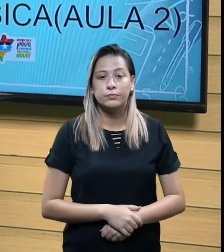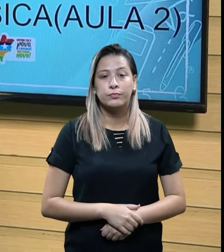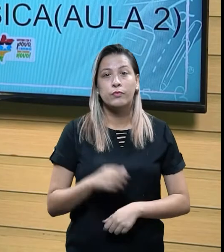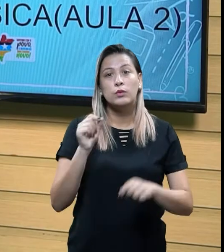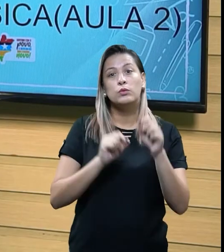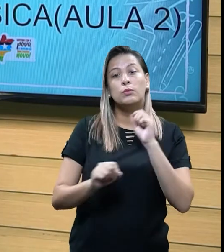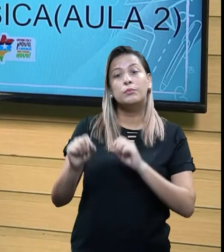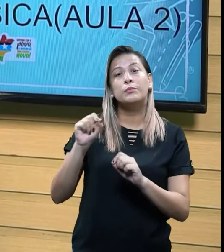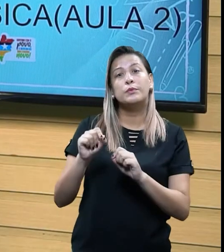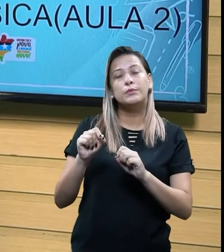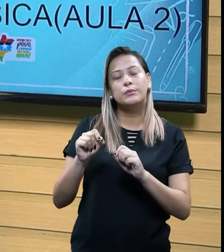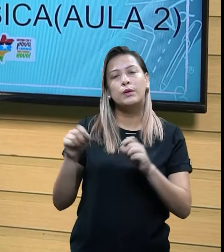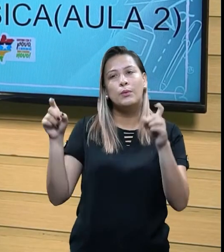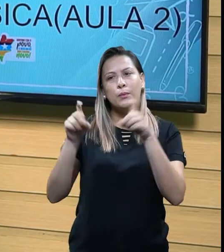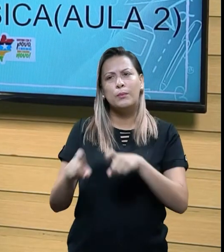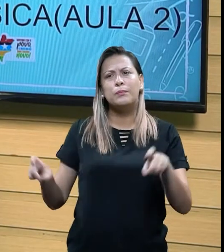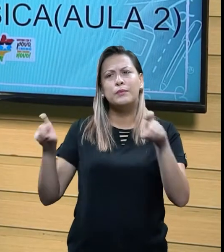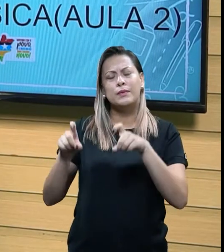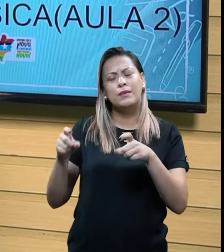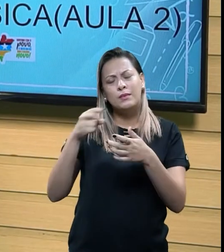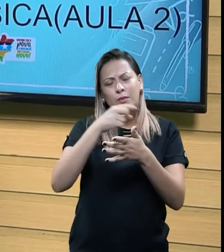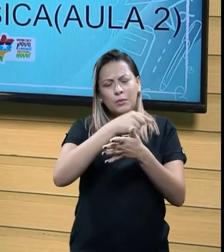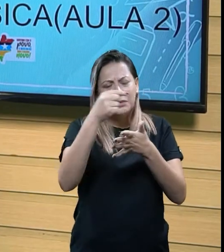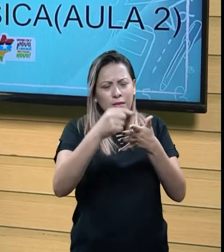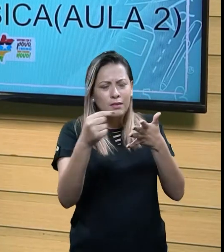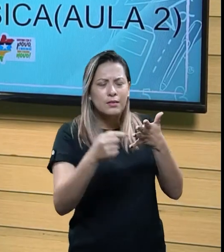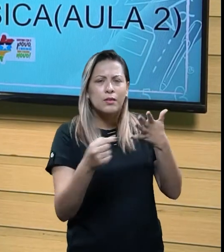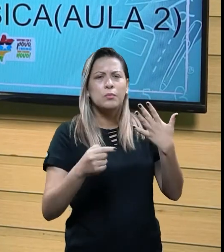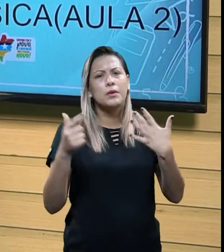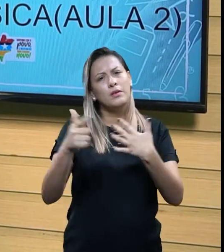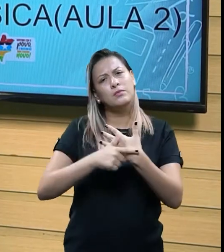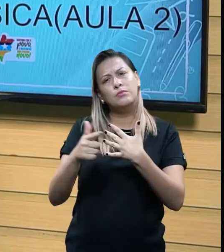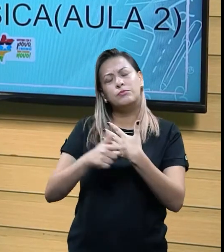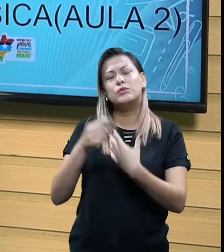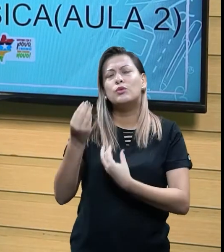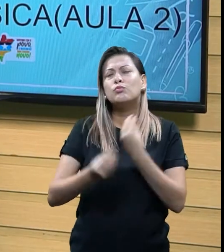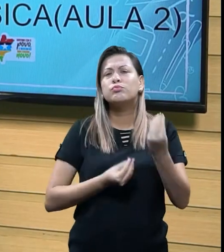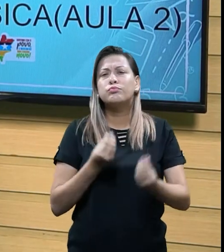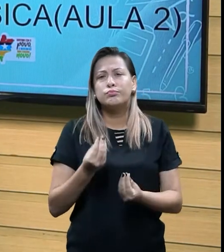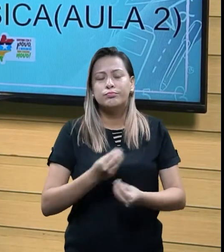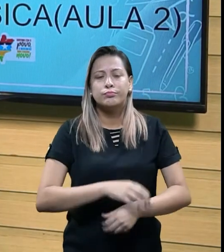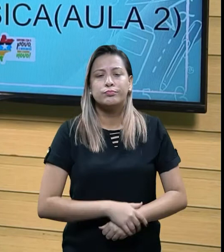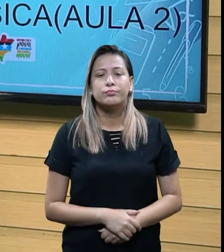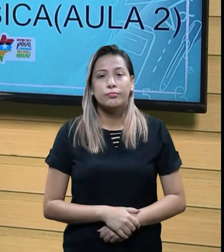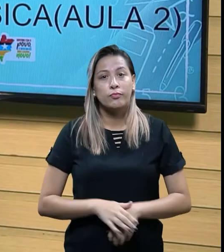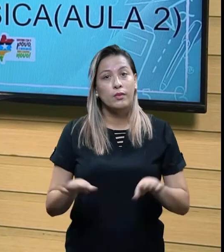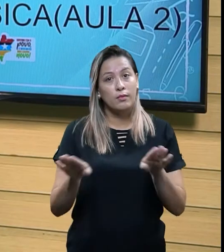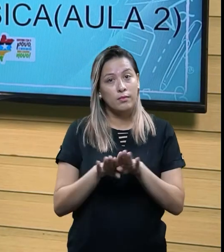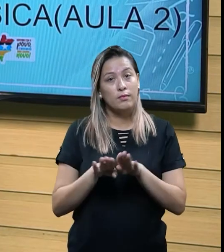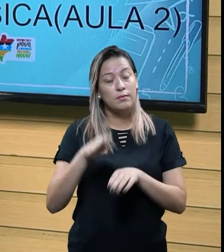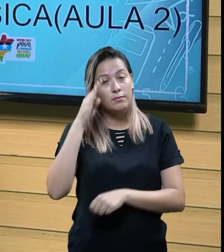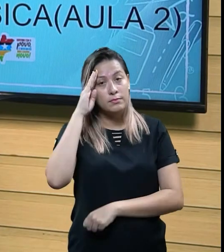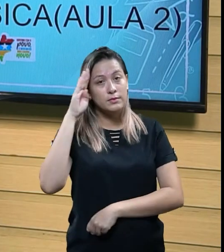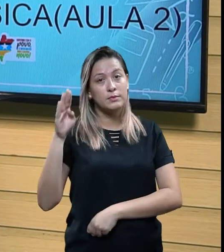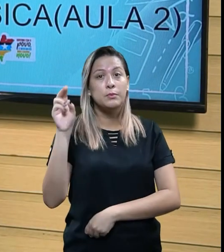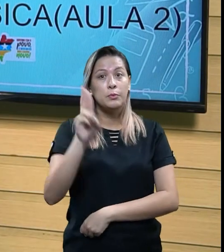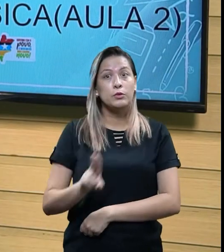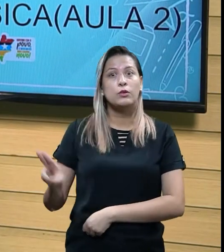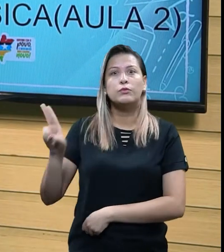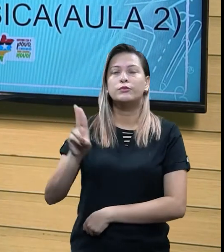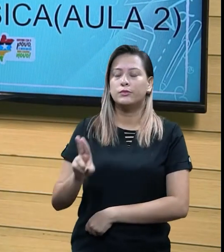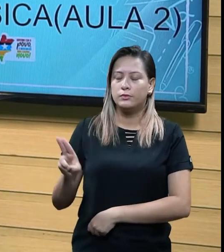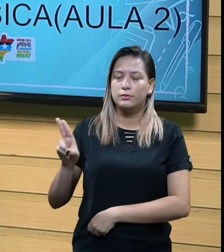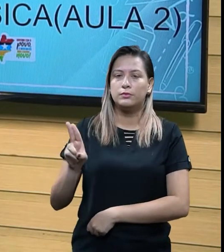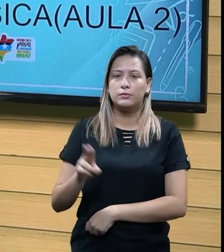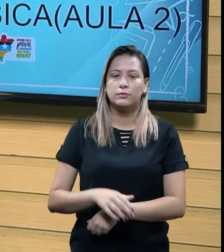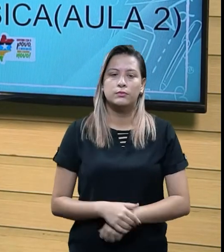máquina, tá? Os principais elementos, funcionamento e principalmente a utilidade dessa